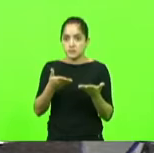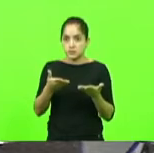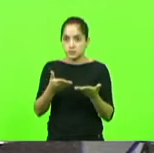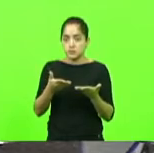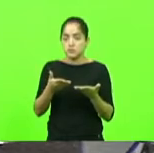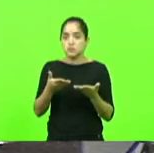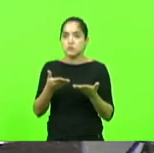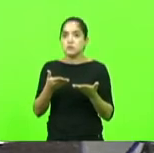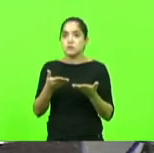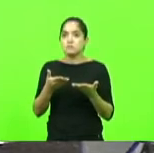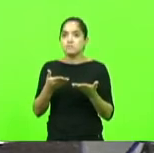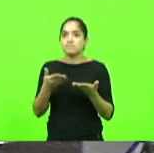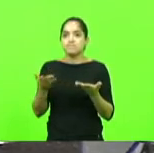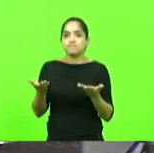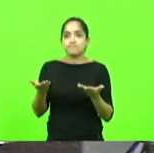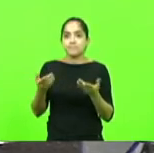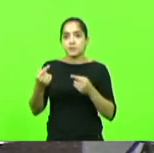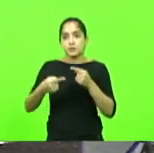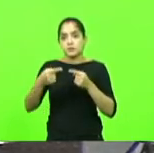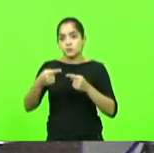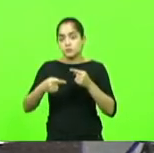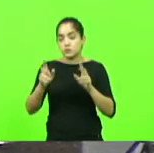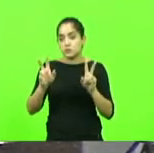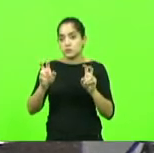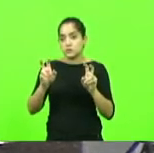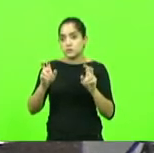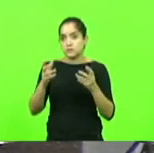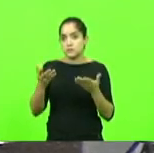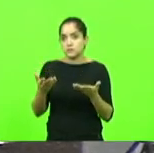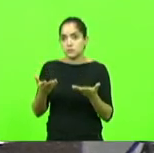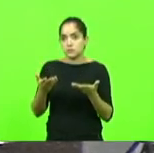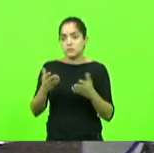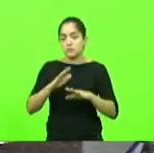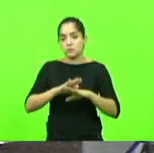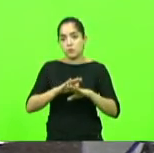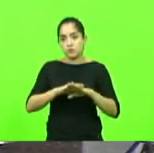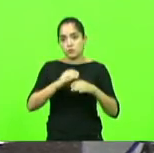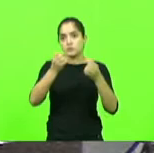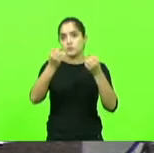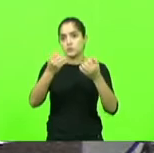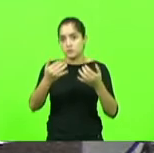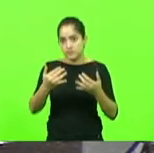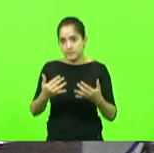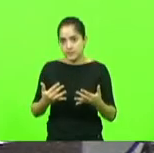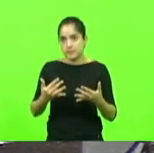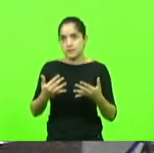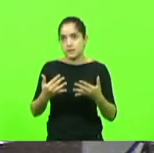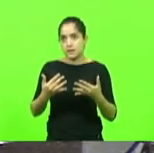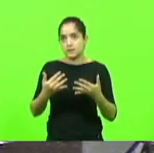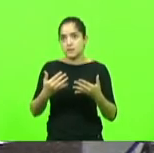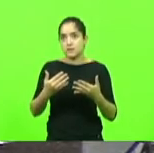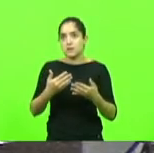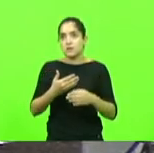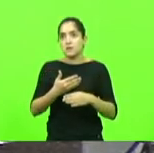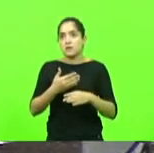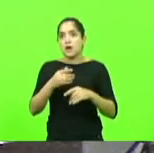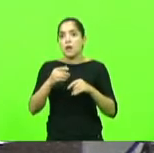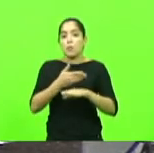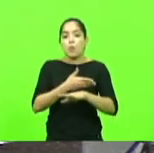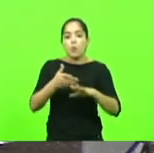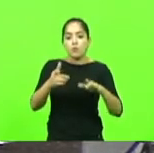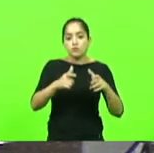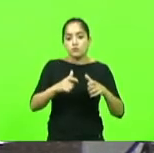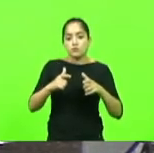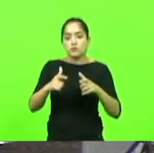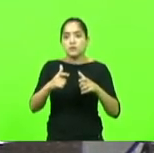Então, não tem como nós debater o assunto, porque o autor é que podia nos dar uma explicação onde é que são praticadas essas